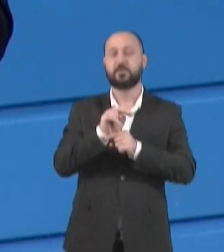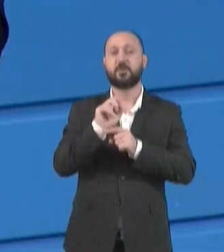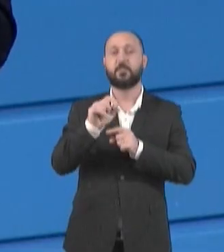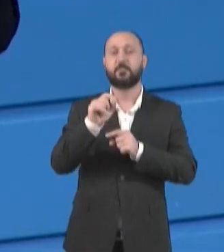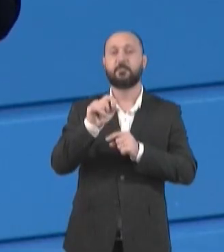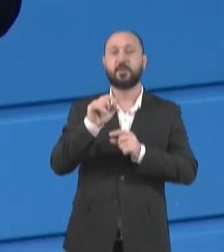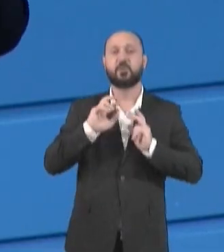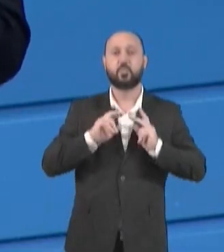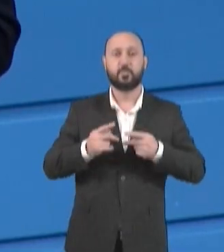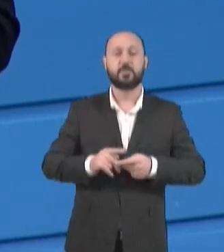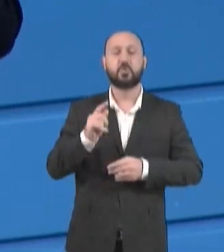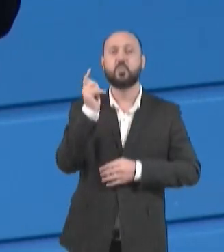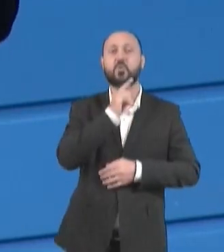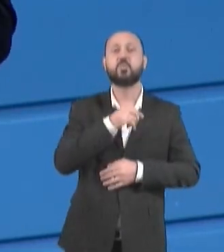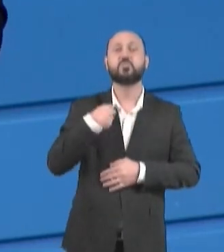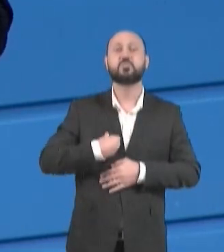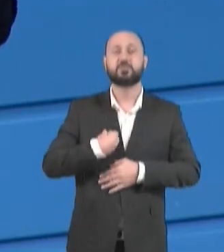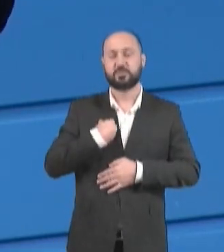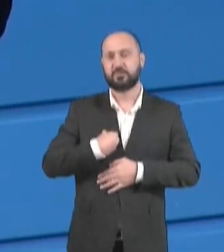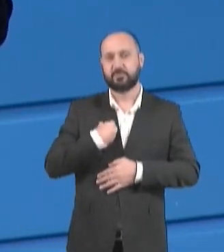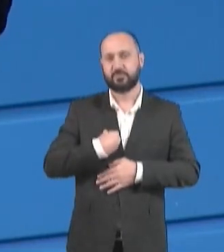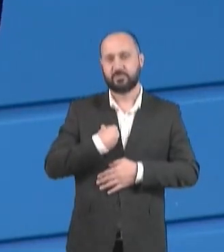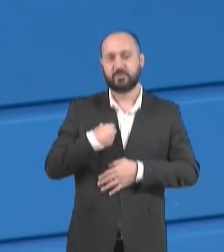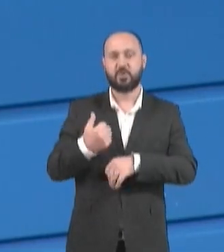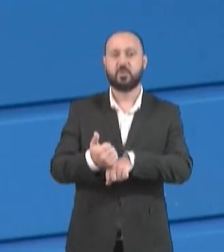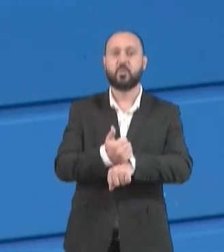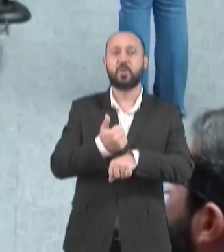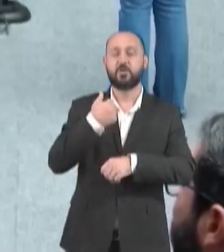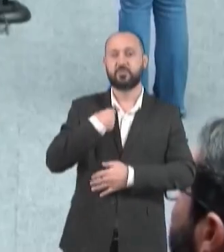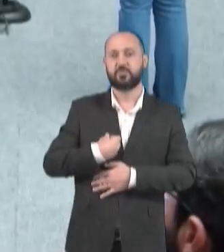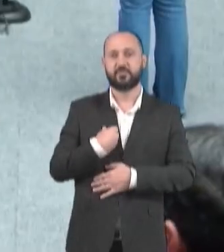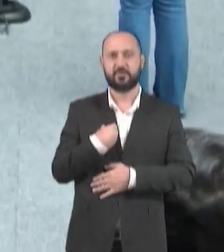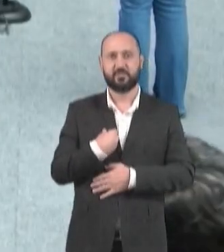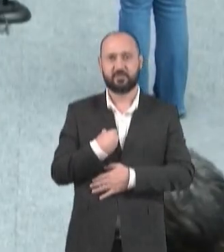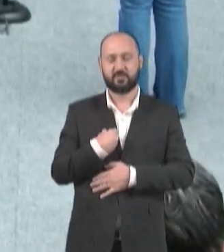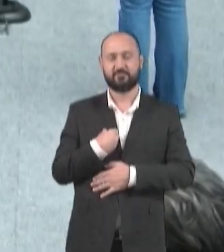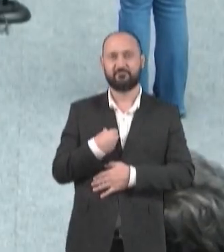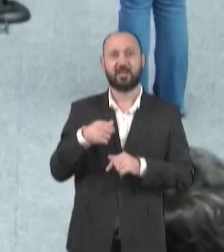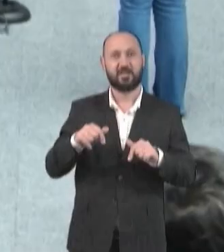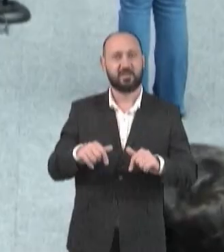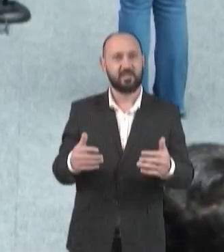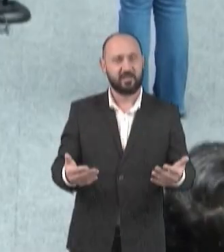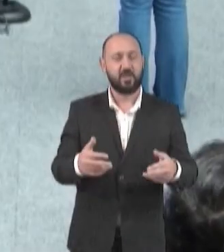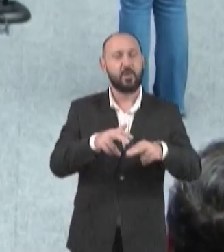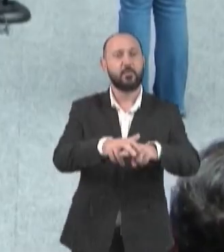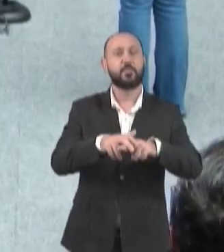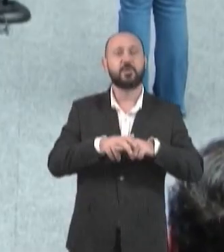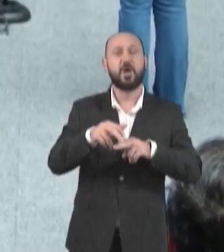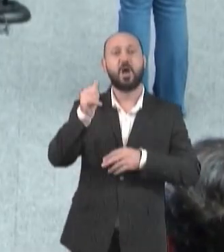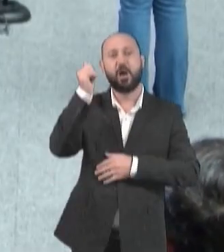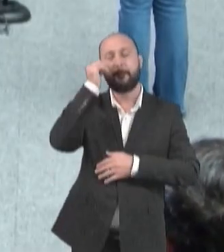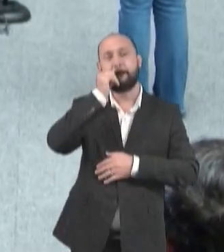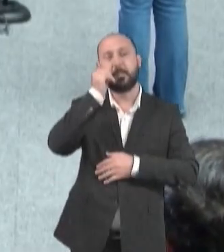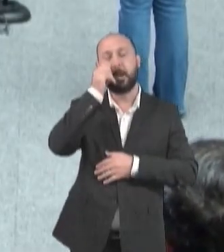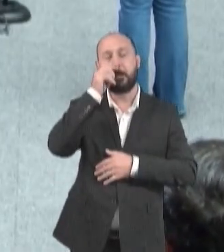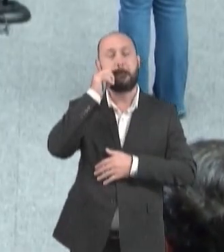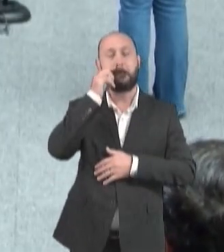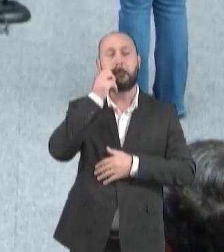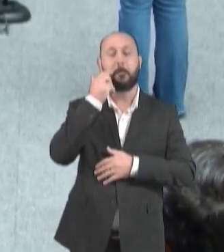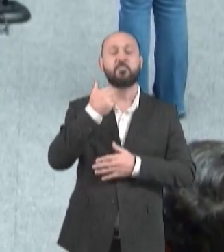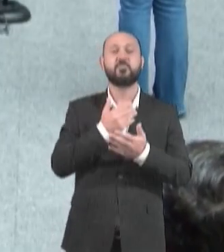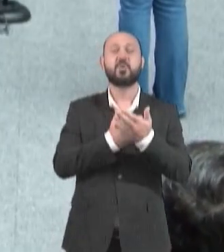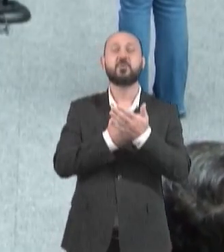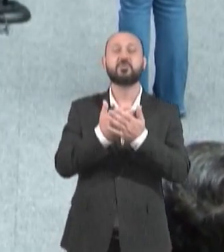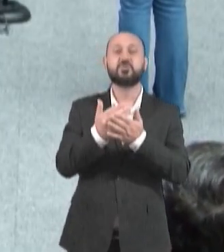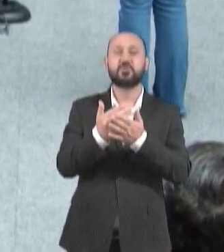que a espécie humana tenha a possibilidade de viver com qualidade de vida nesta terra. Portanto, é uma mulher que